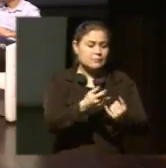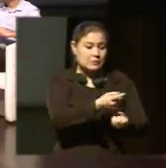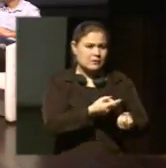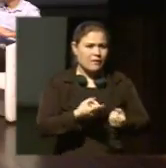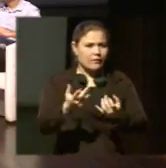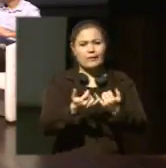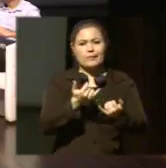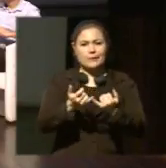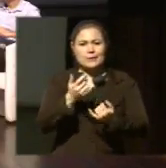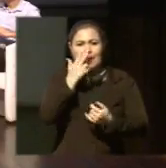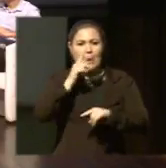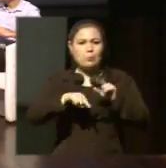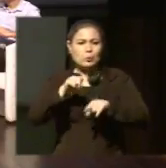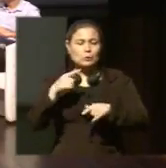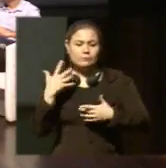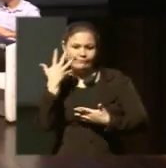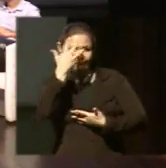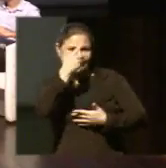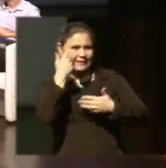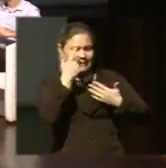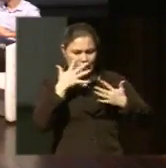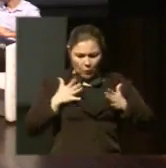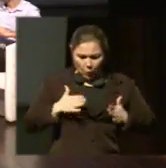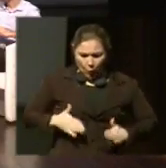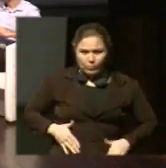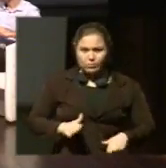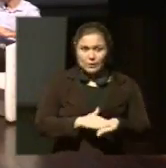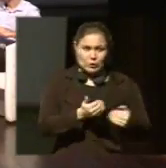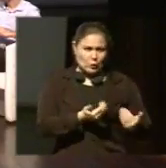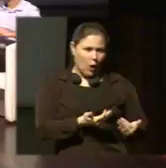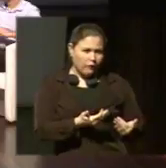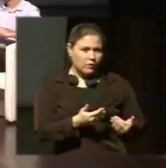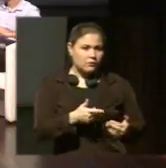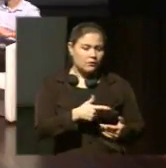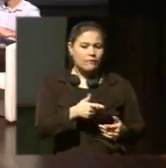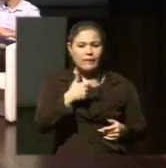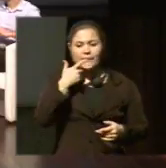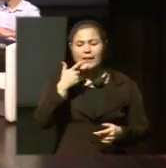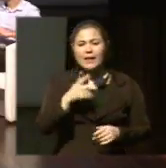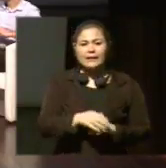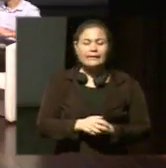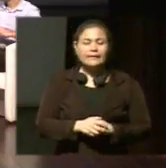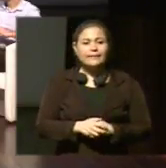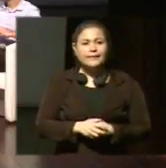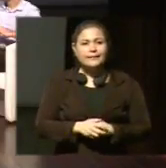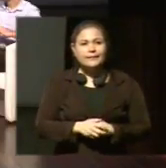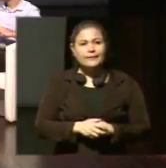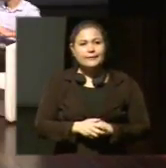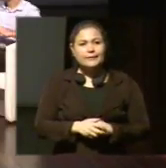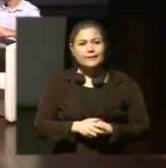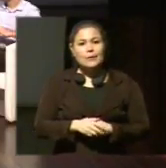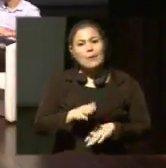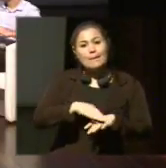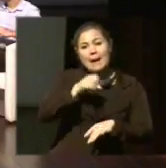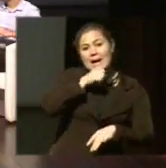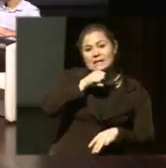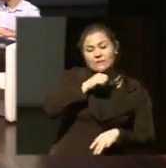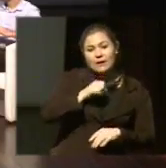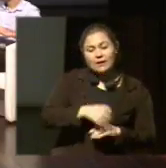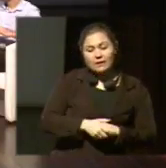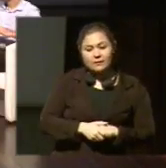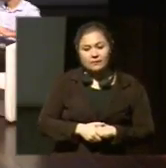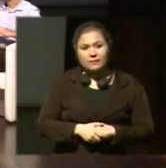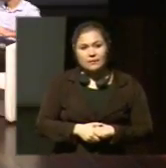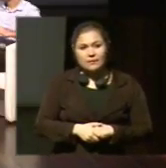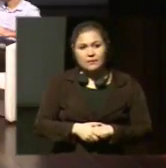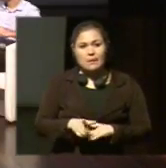por exemplo, um produto de beleza que deixa o corpo mais jovem, eles vão acabar dizendo que quando mais velho tu é,